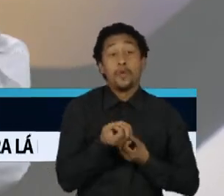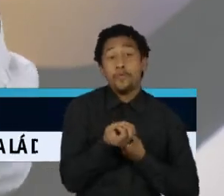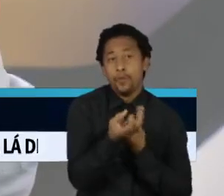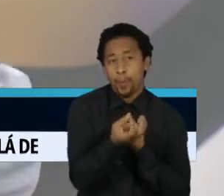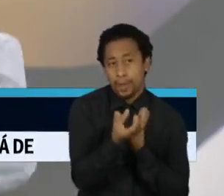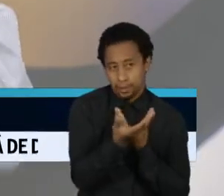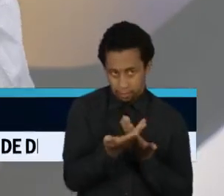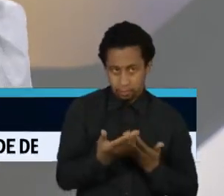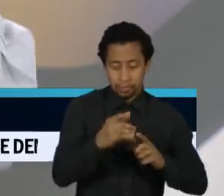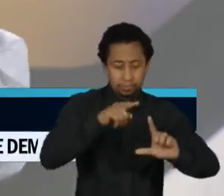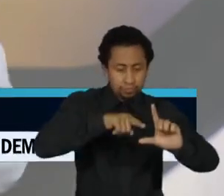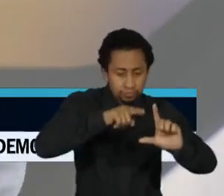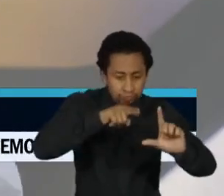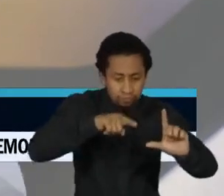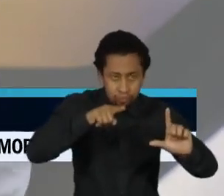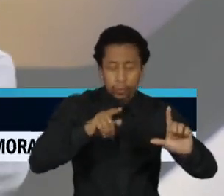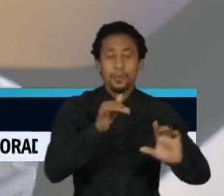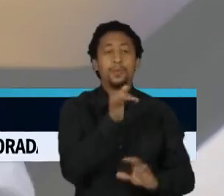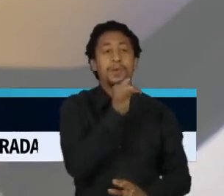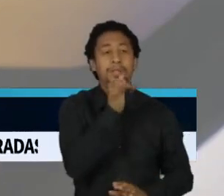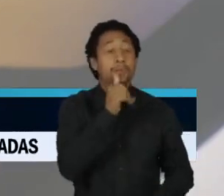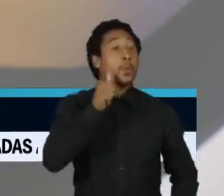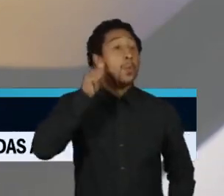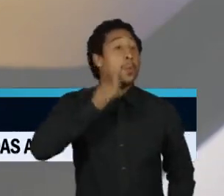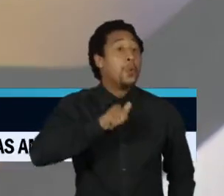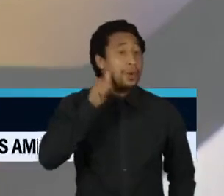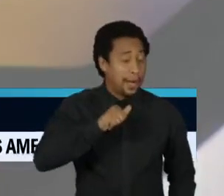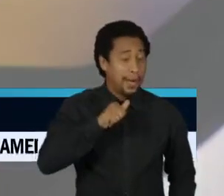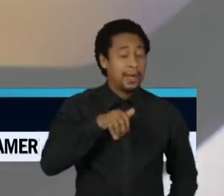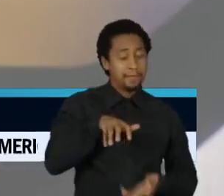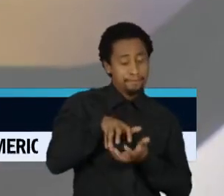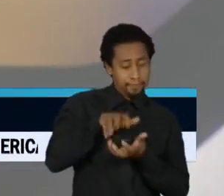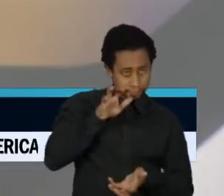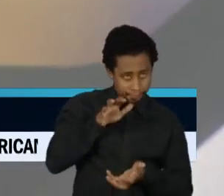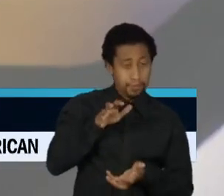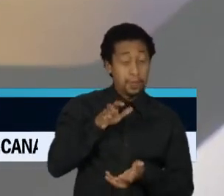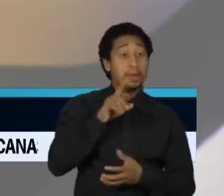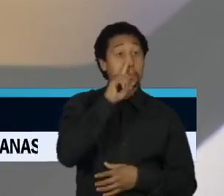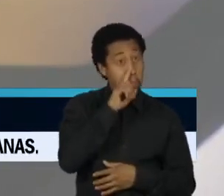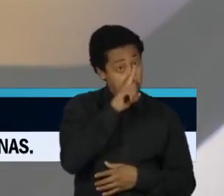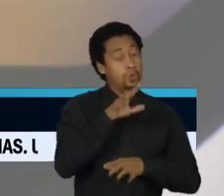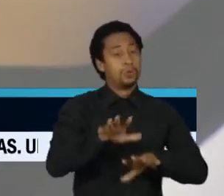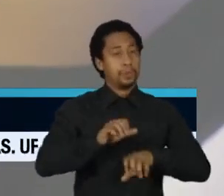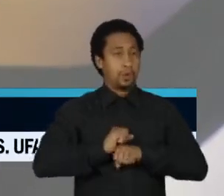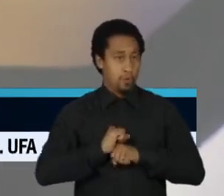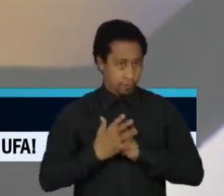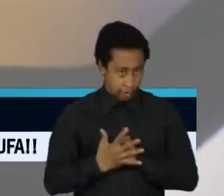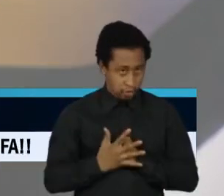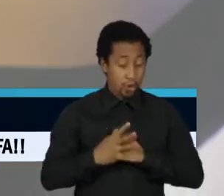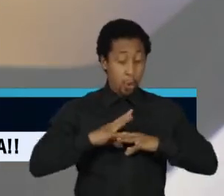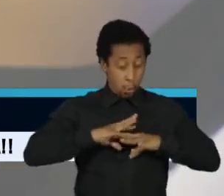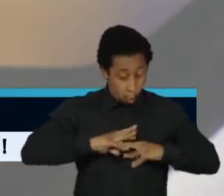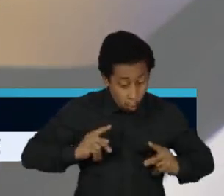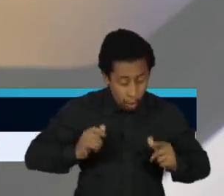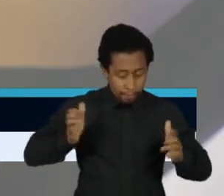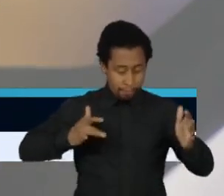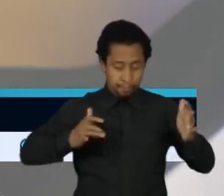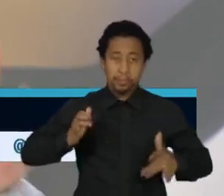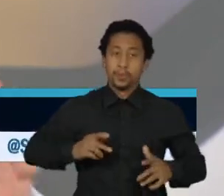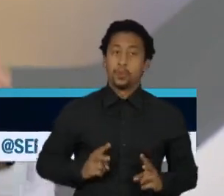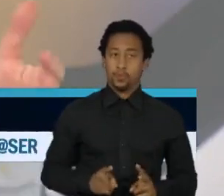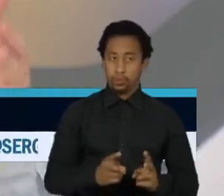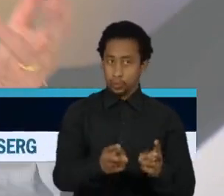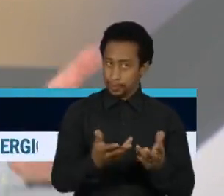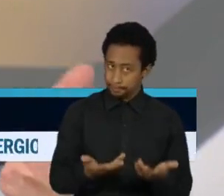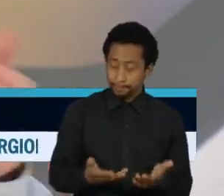mulheres de meia idade para mais velhas são mais propensas a ter Covid crônico. Pessoas, independente da gravidade